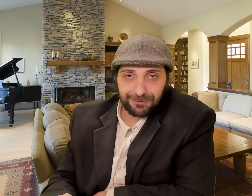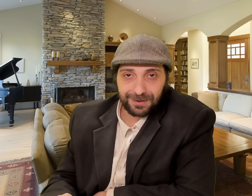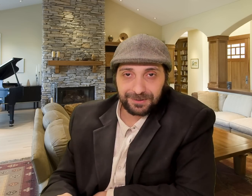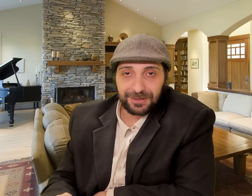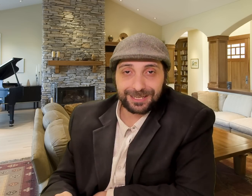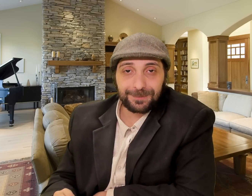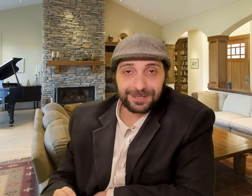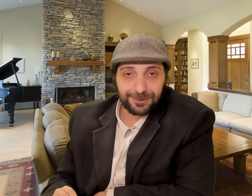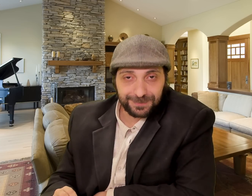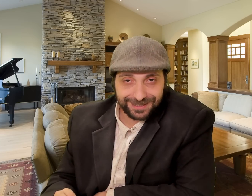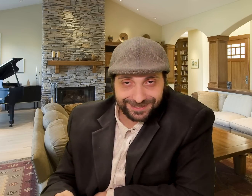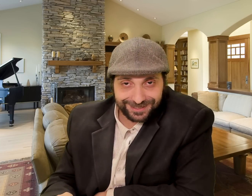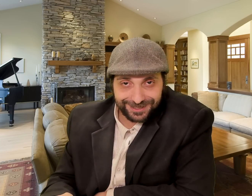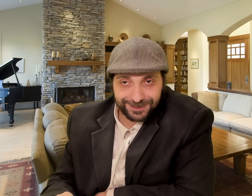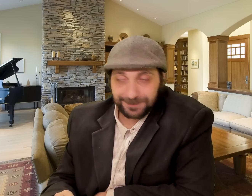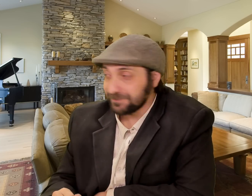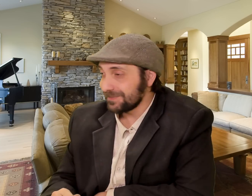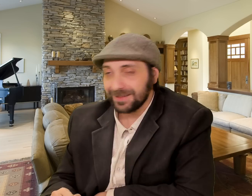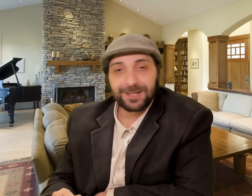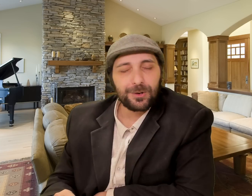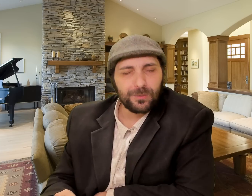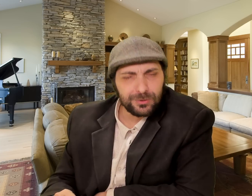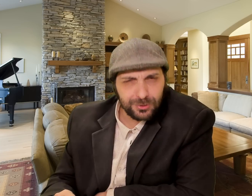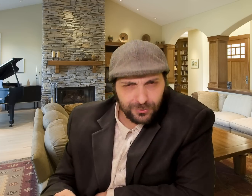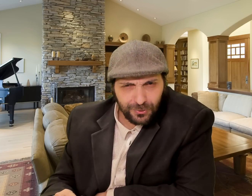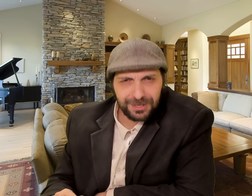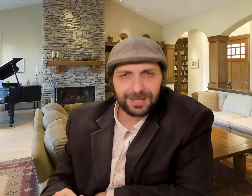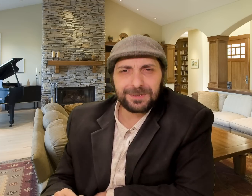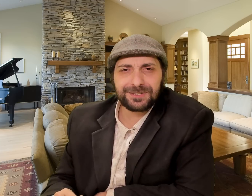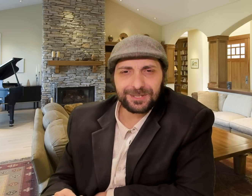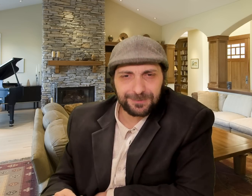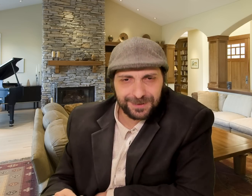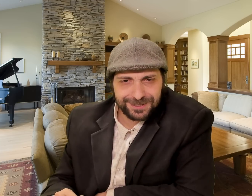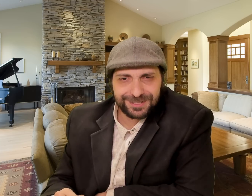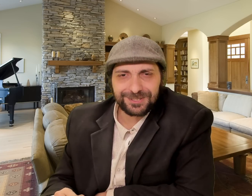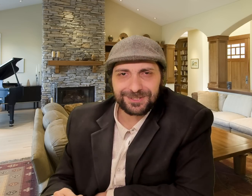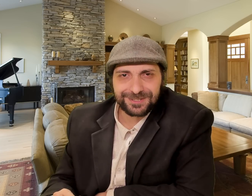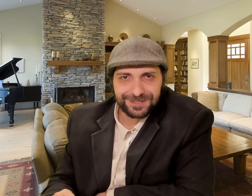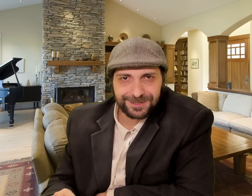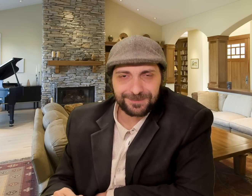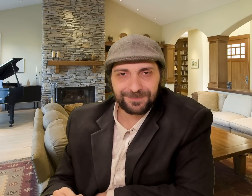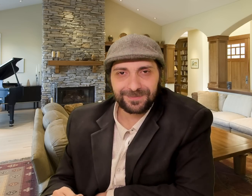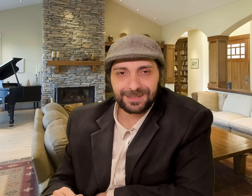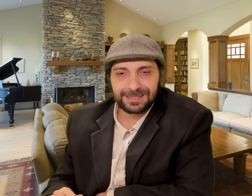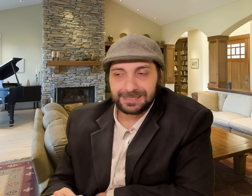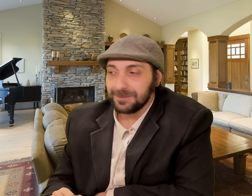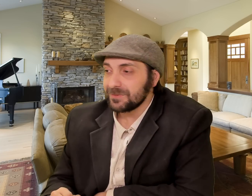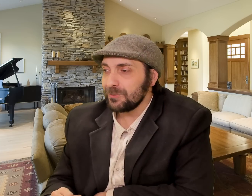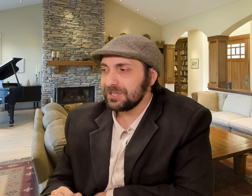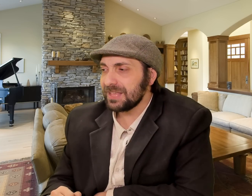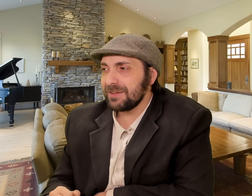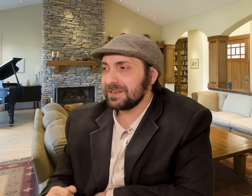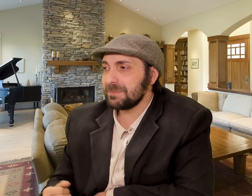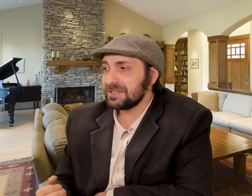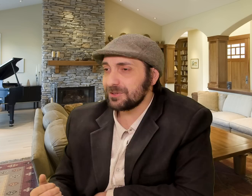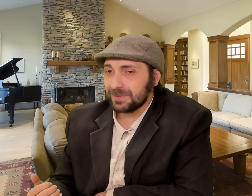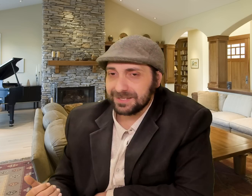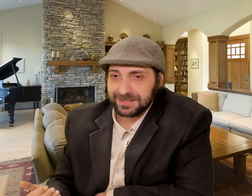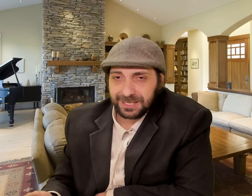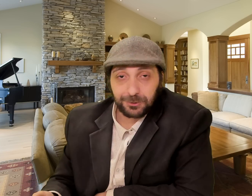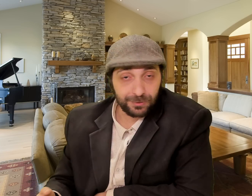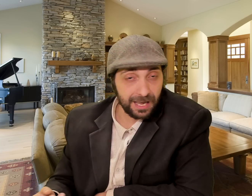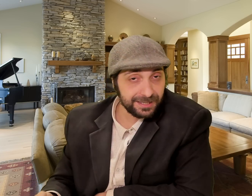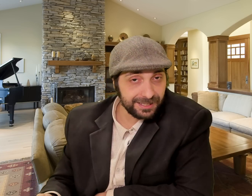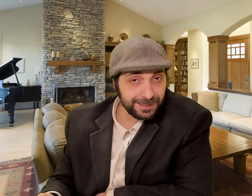que tava na cabeça do presidente continua na cabecinha do presidente sim o que tava na mesa